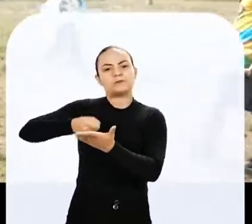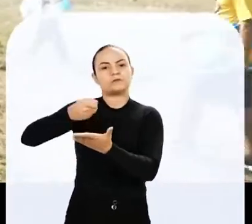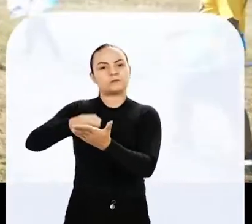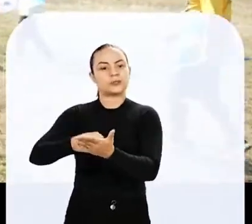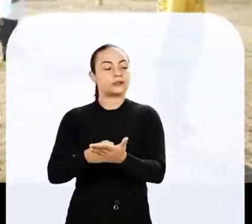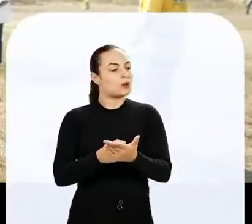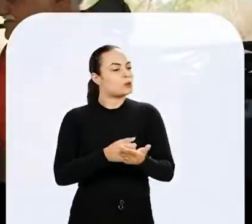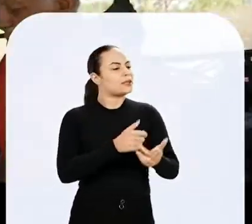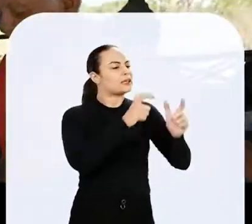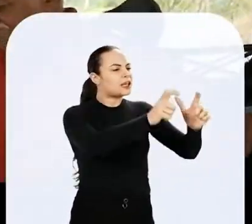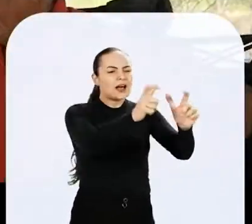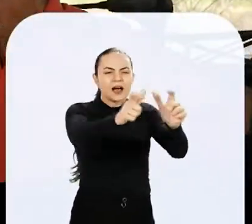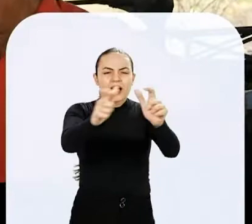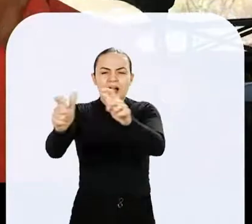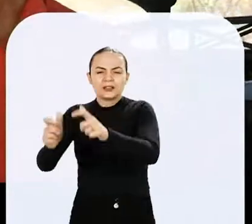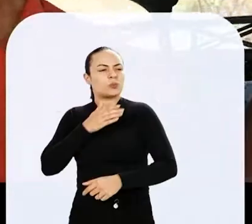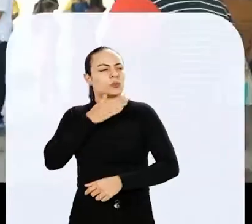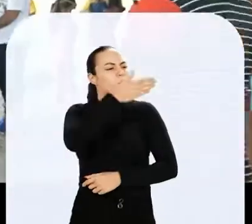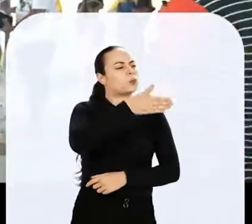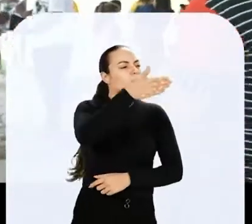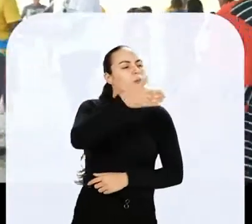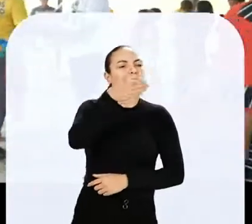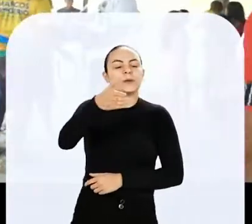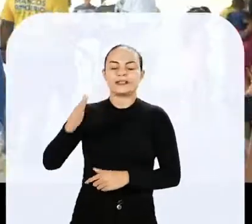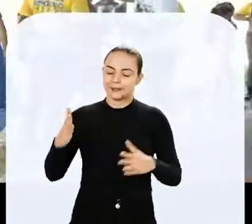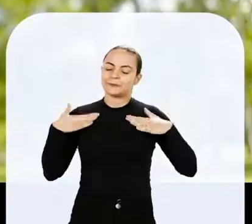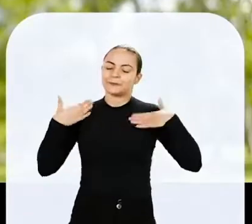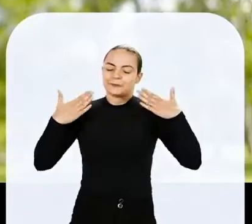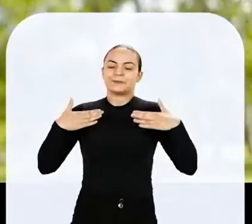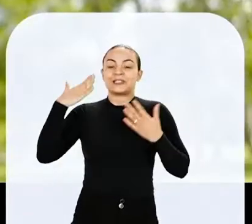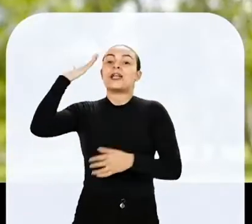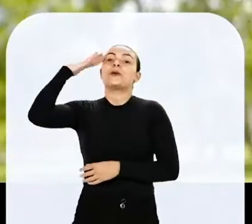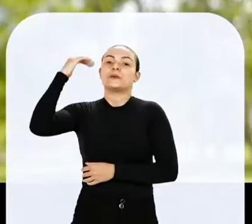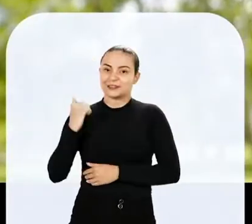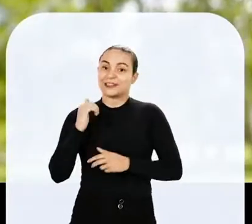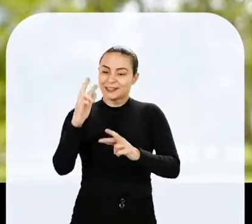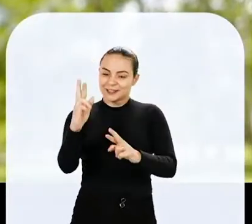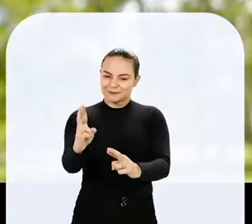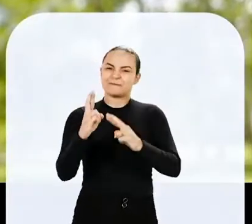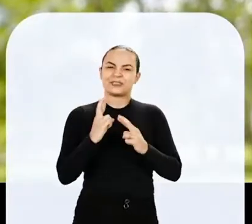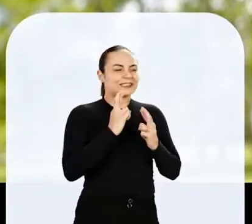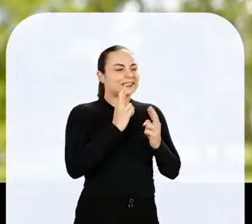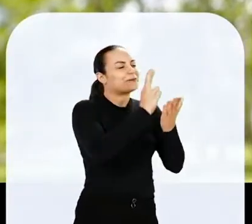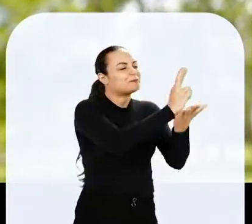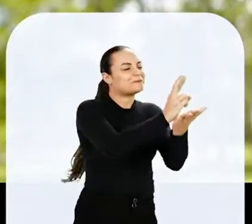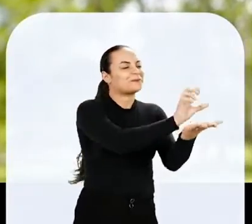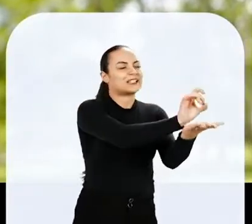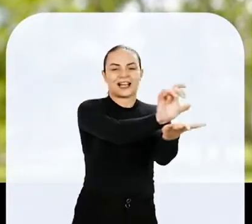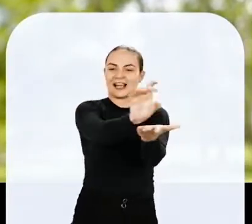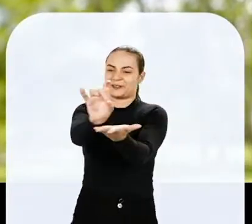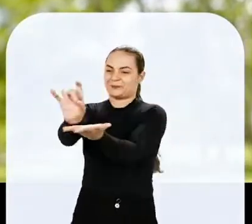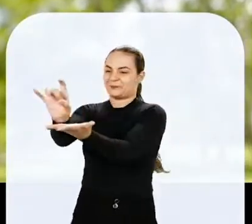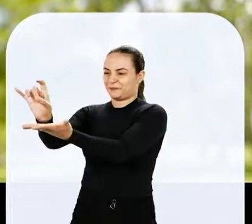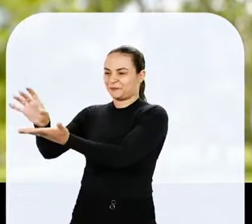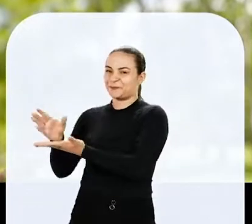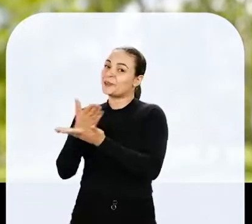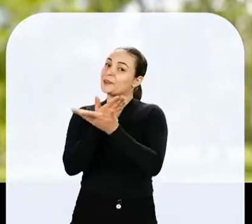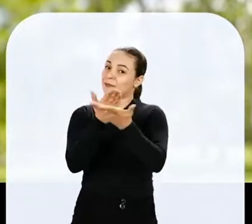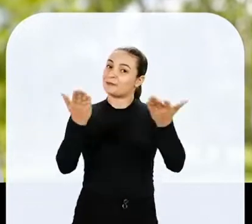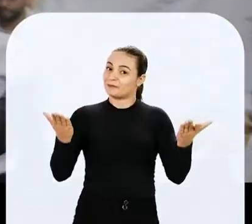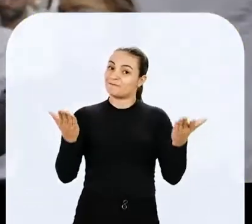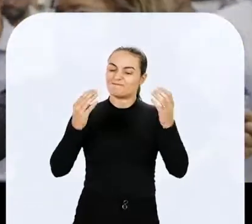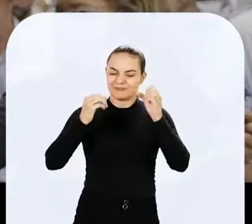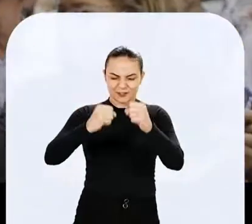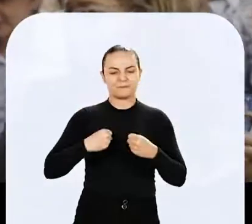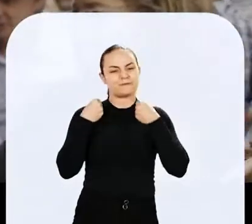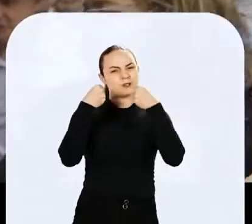para caminhar cada vez mais por cada canto desse chão. O que me alegra é saber que a esperança está onde deveria